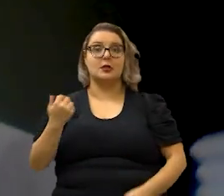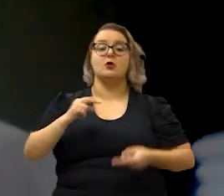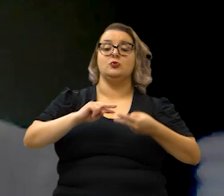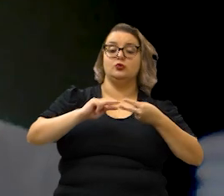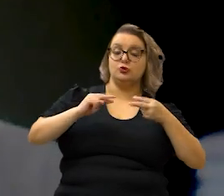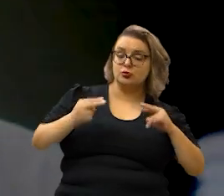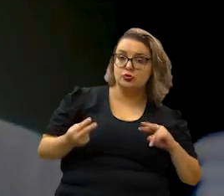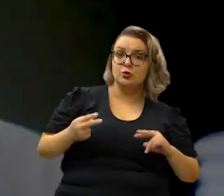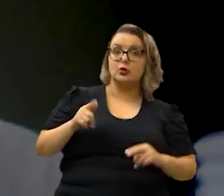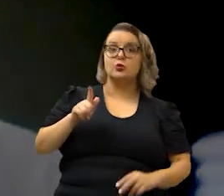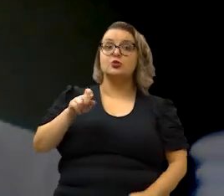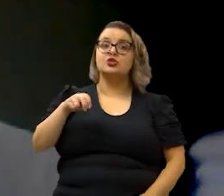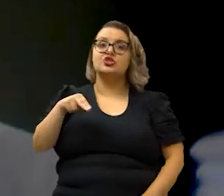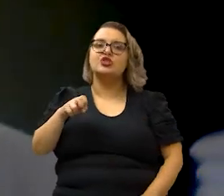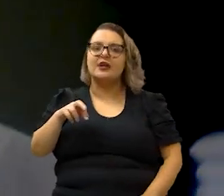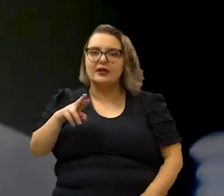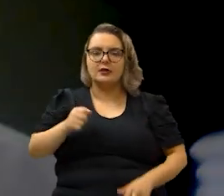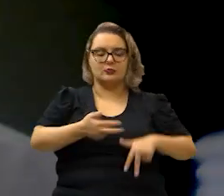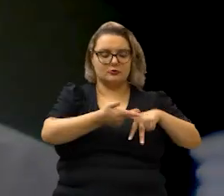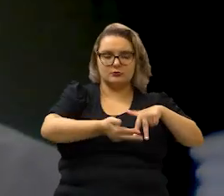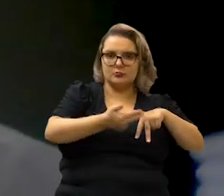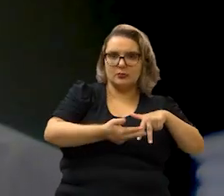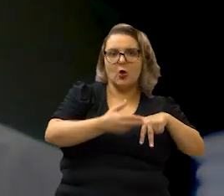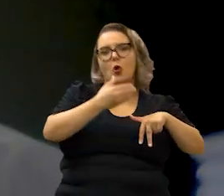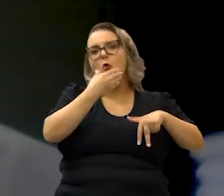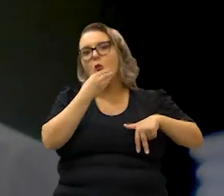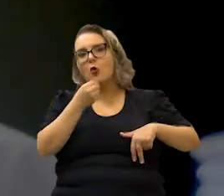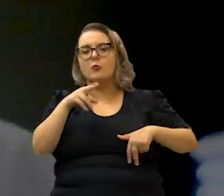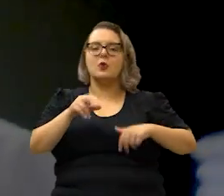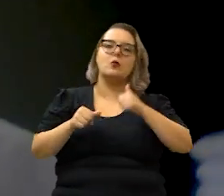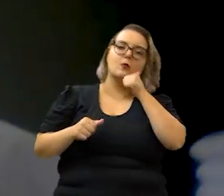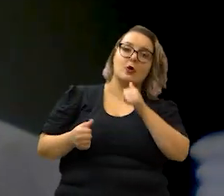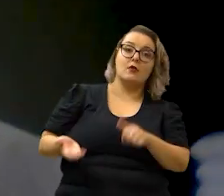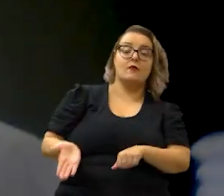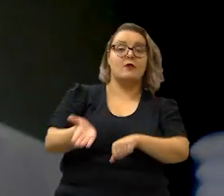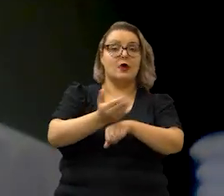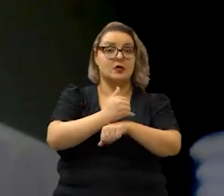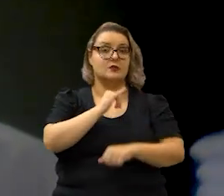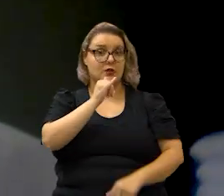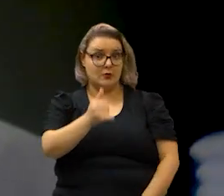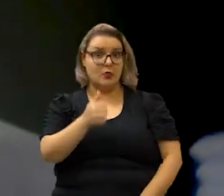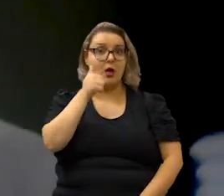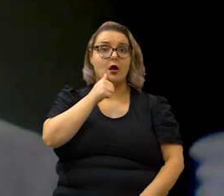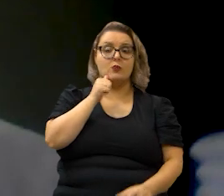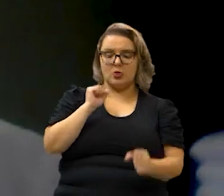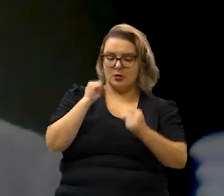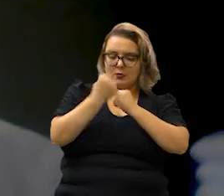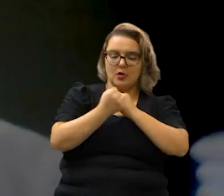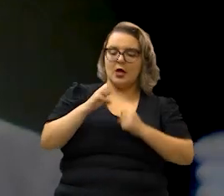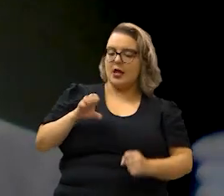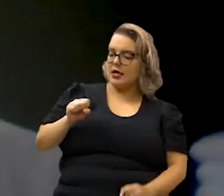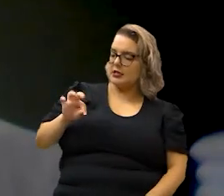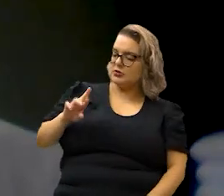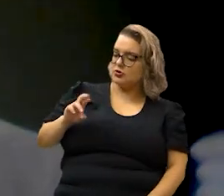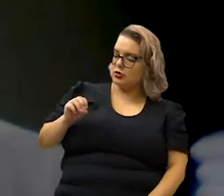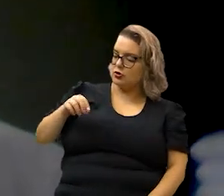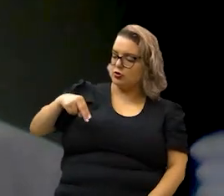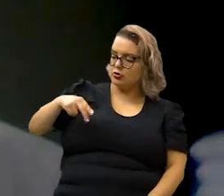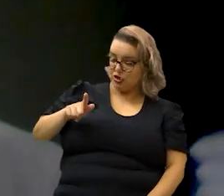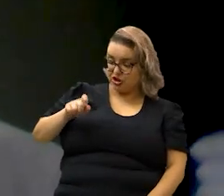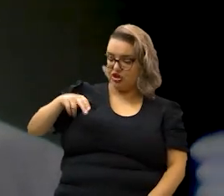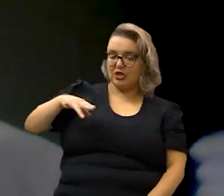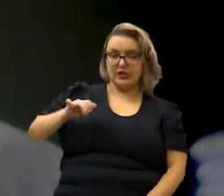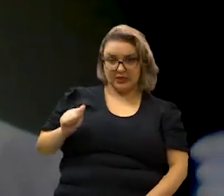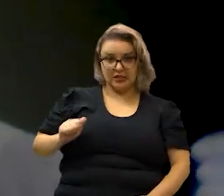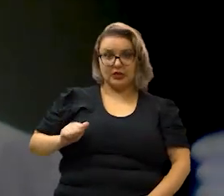aspecto genético e o gênero. Nós já dissemos anteriormente que a mulher tem a proteção estrogênica até